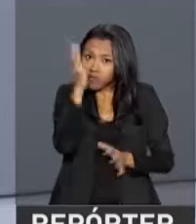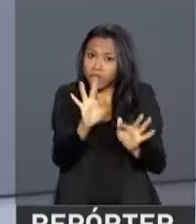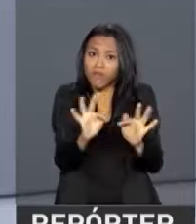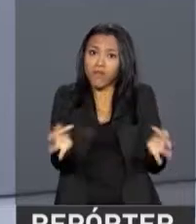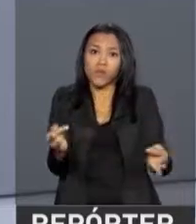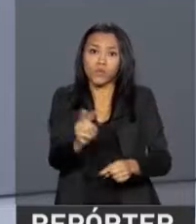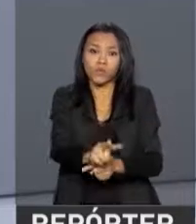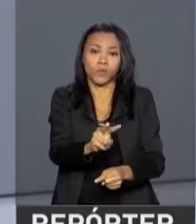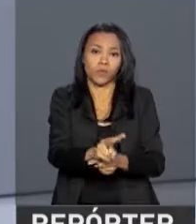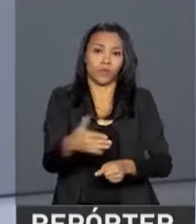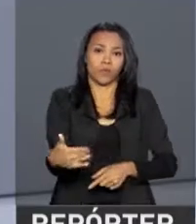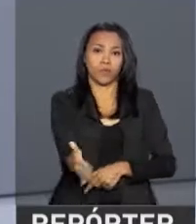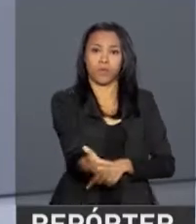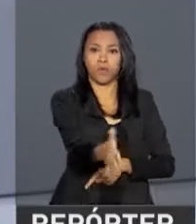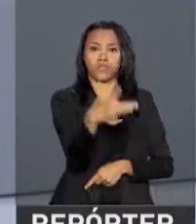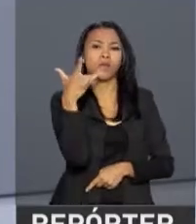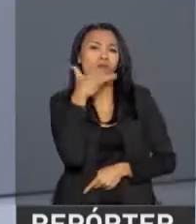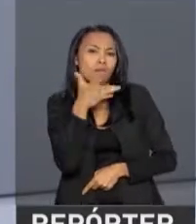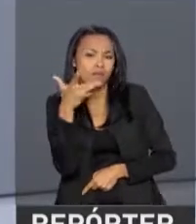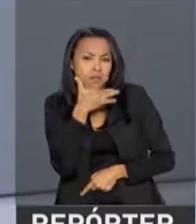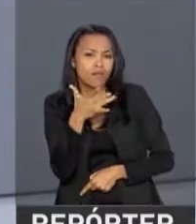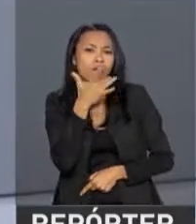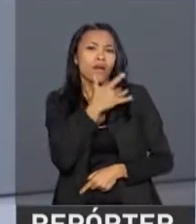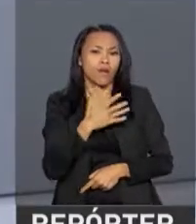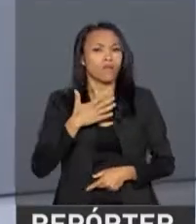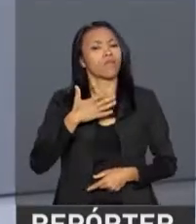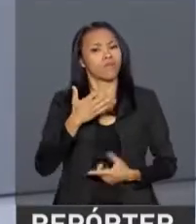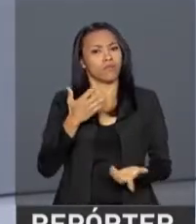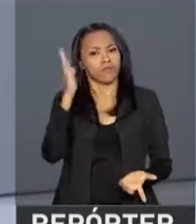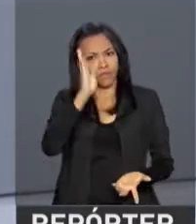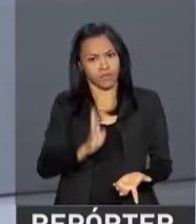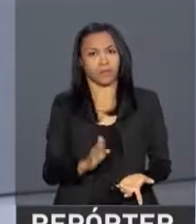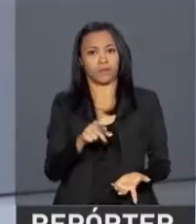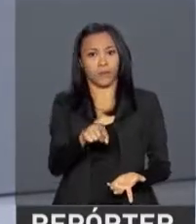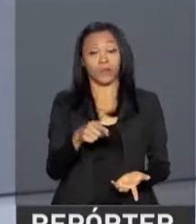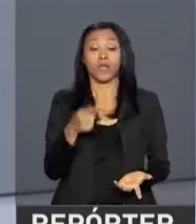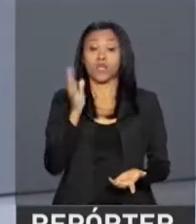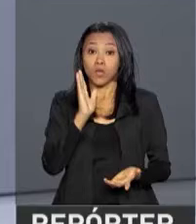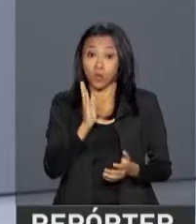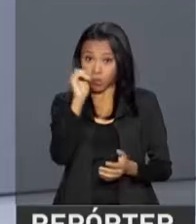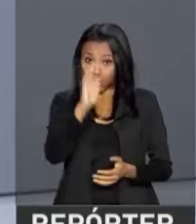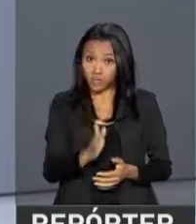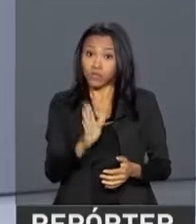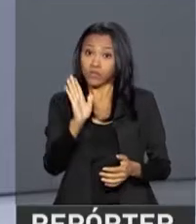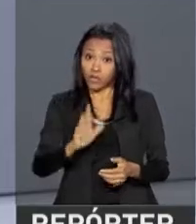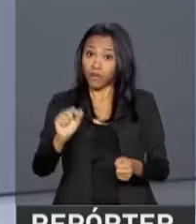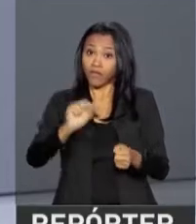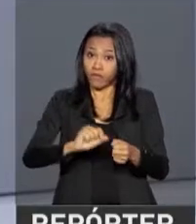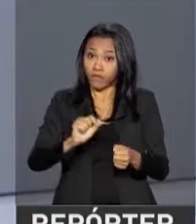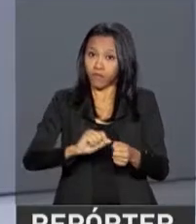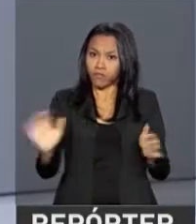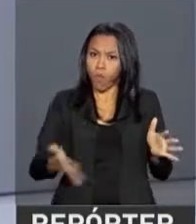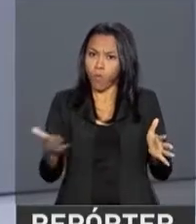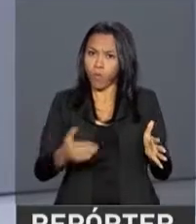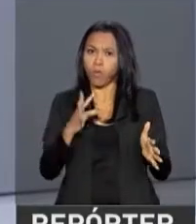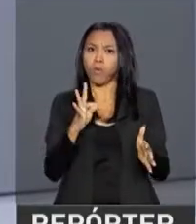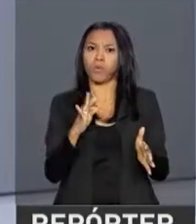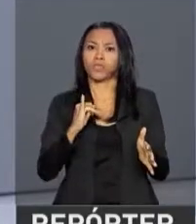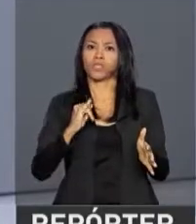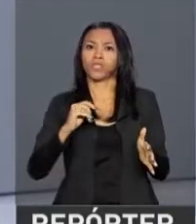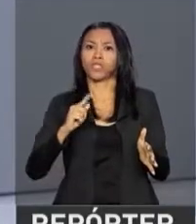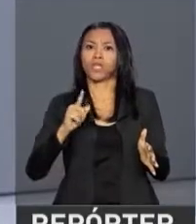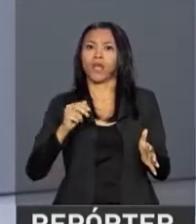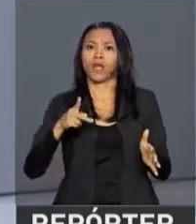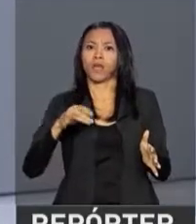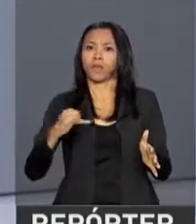de rico em nutrientes o sabor agrado consumidor brasileiro o brasil já produz tilápia suficiente para abastecer o mercado interno mas a